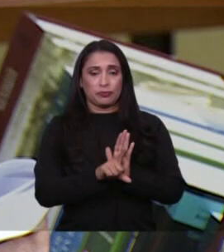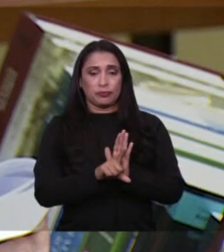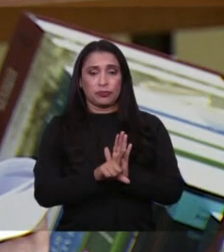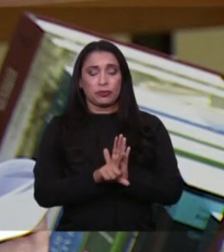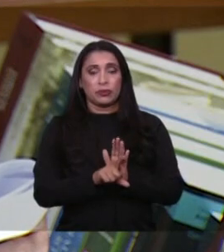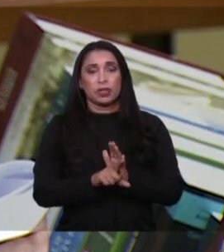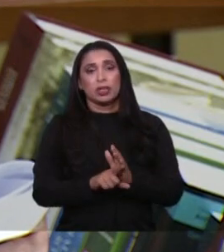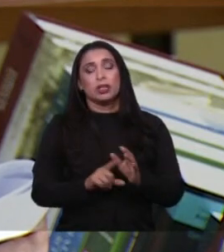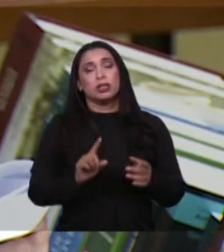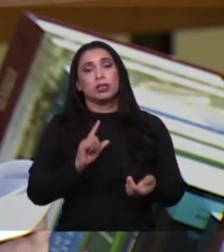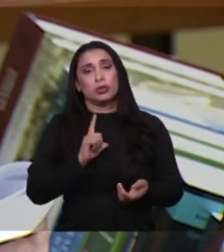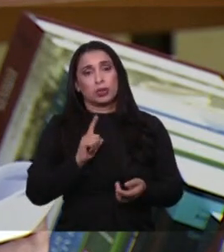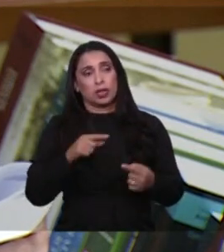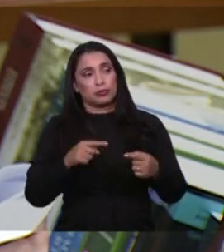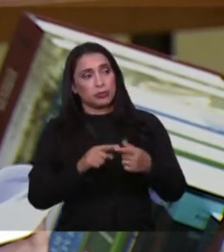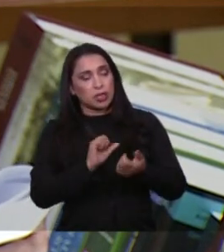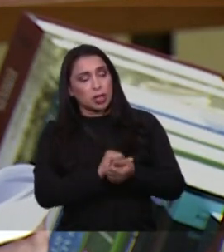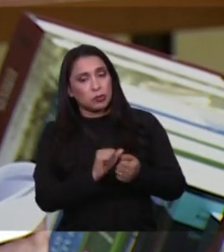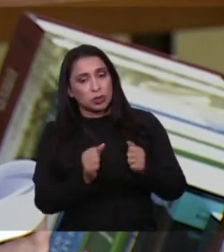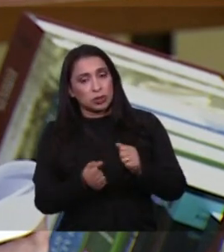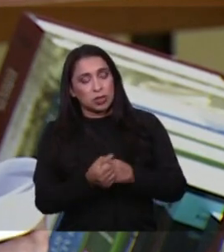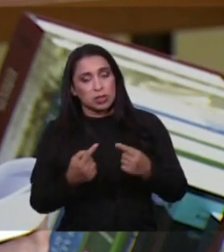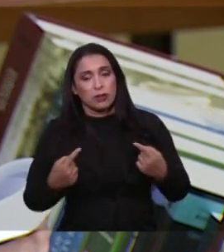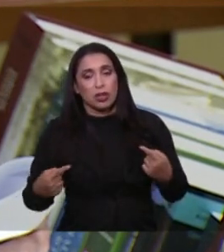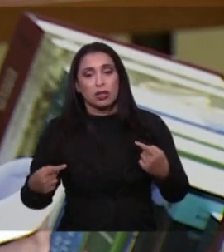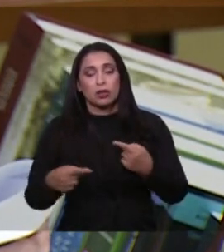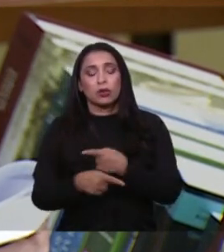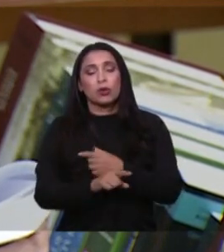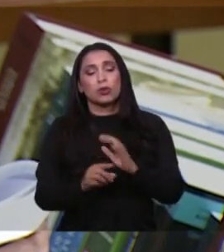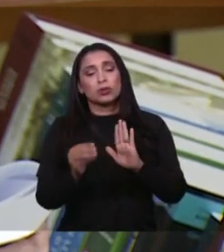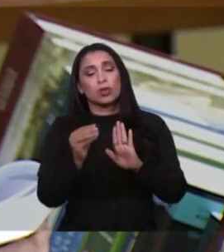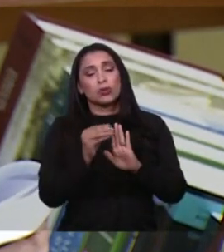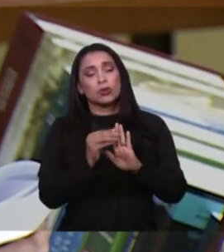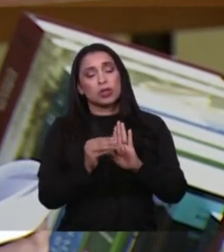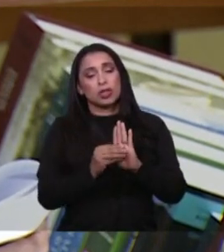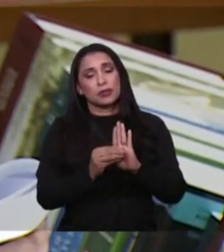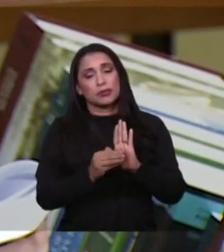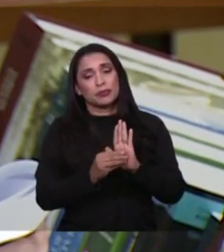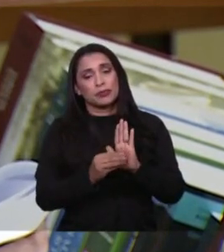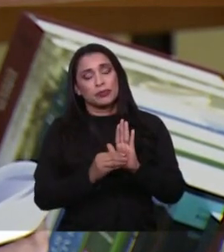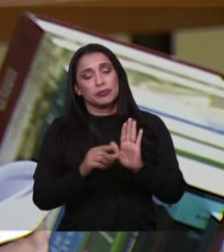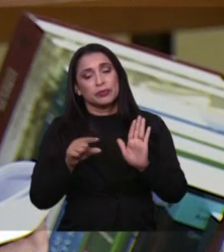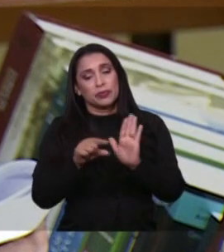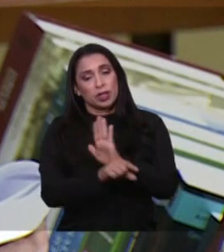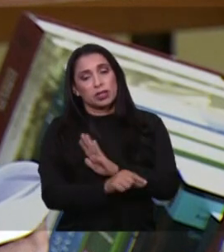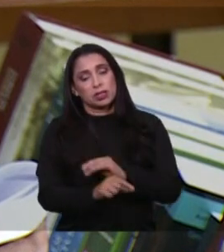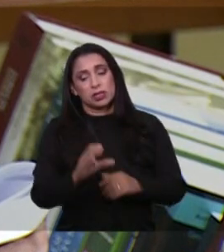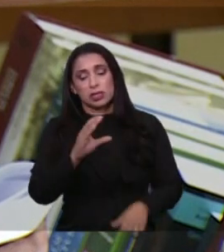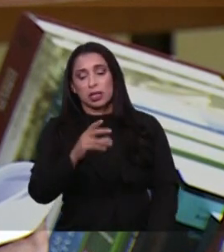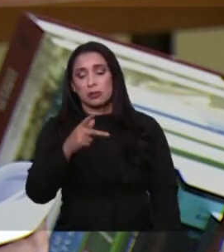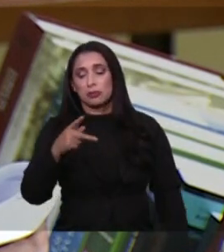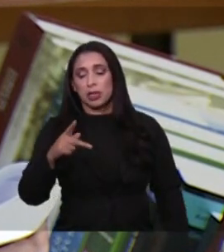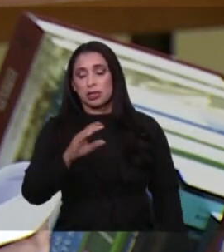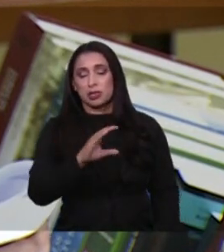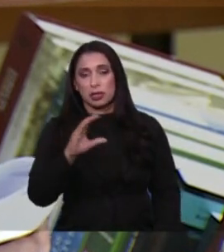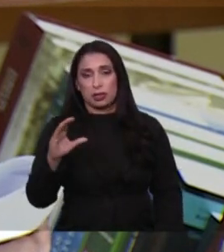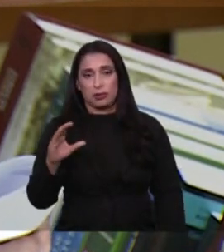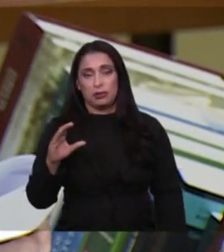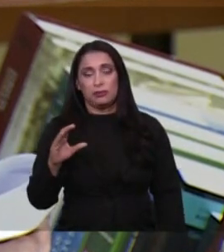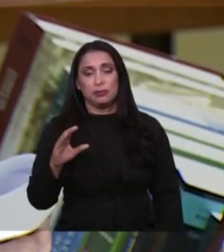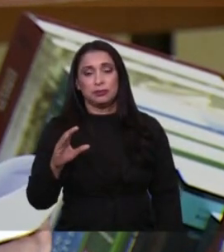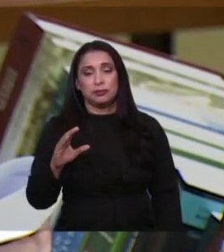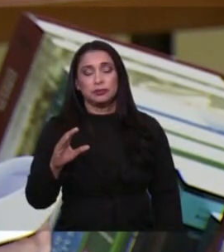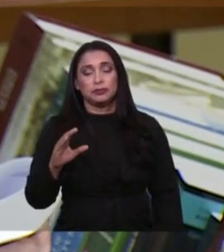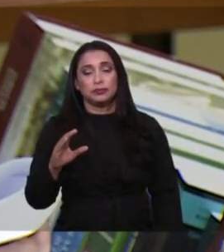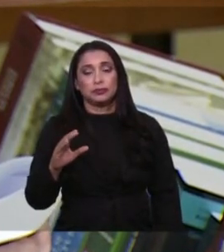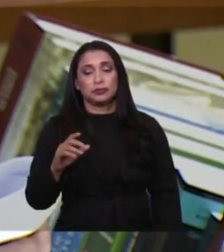que a modulação dos efeitos do caso concreto contraria as disposições desses parágrafos do CPC. Já